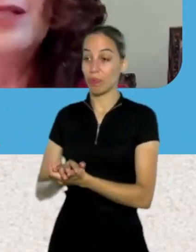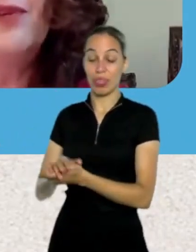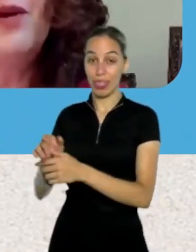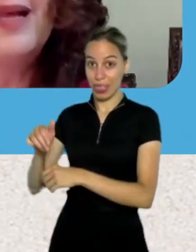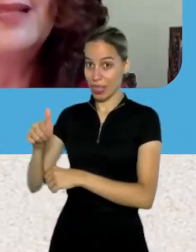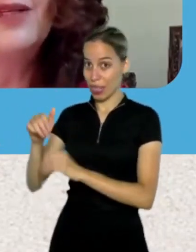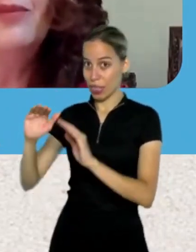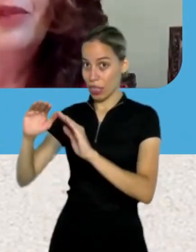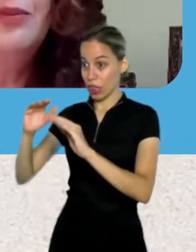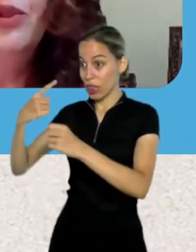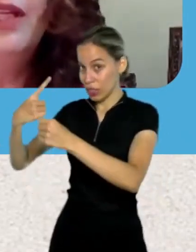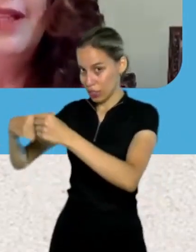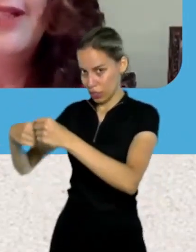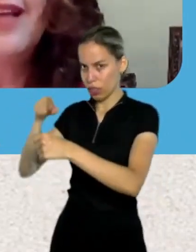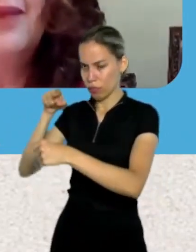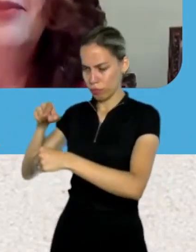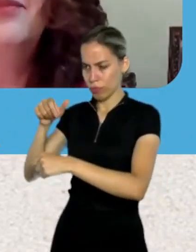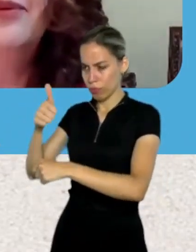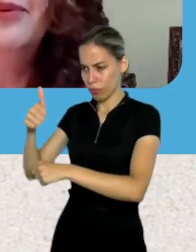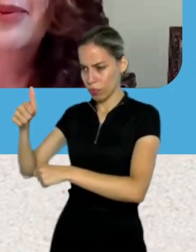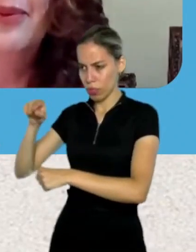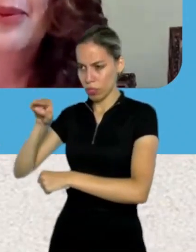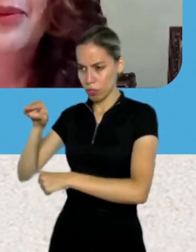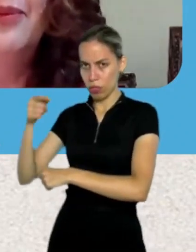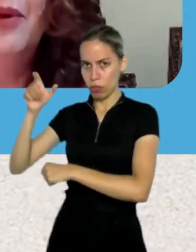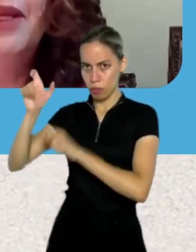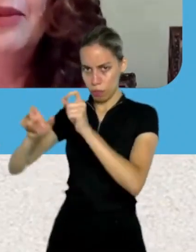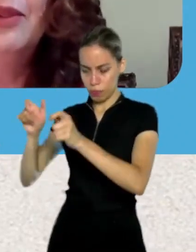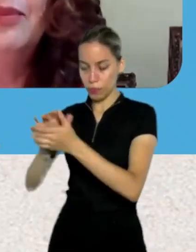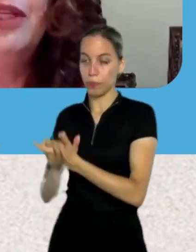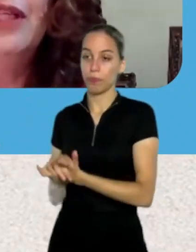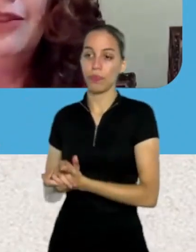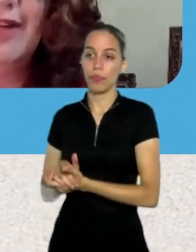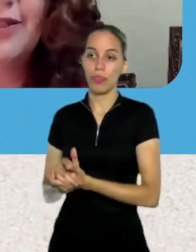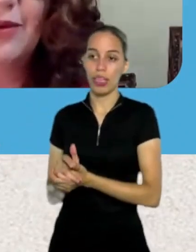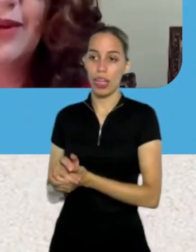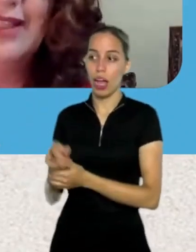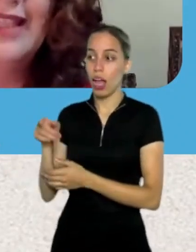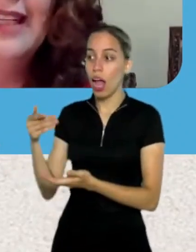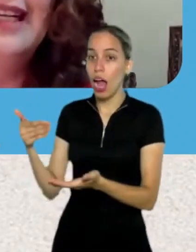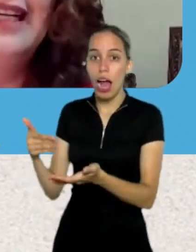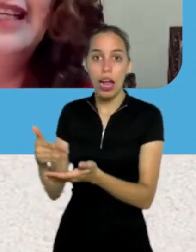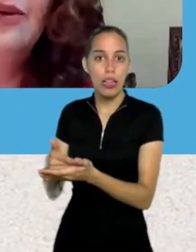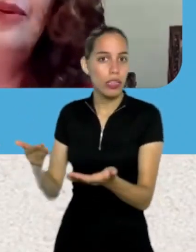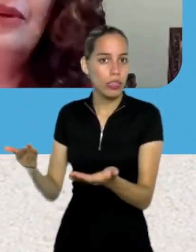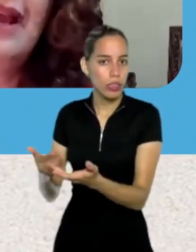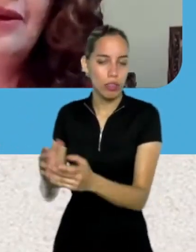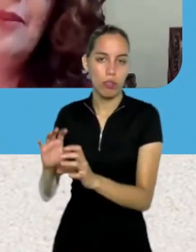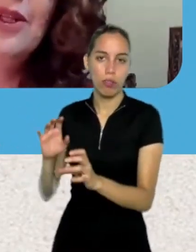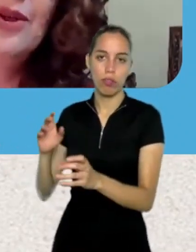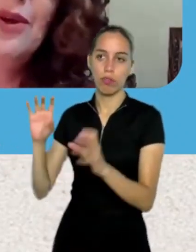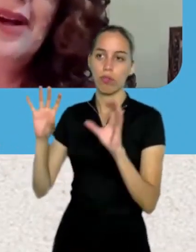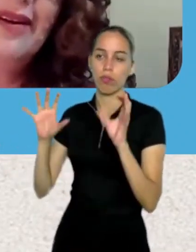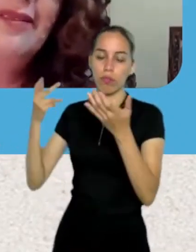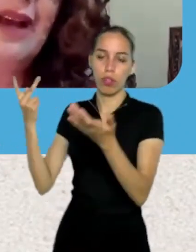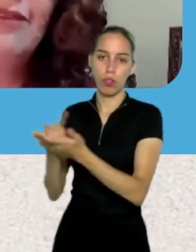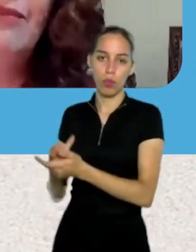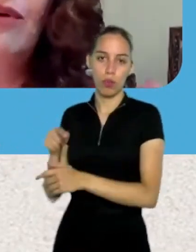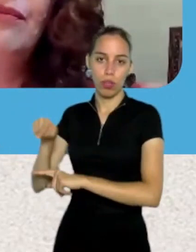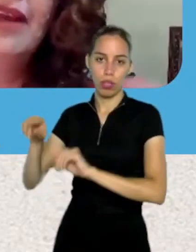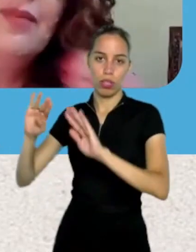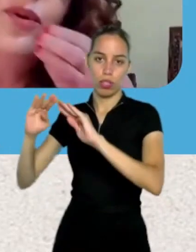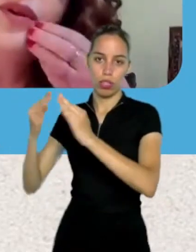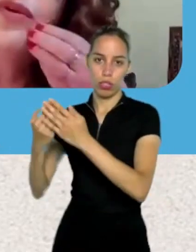uma transformação muito bonita, sabe? Foi um momento muito bonito na escola. Então, começou